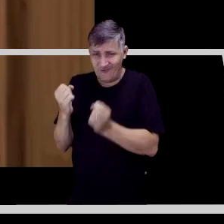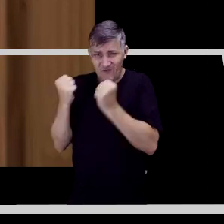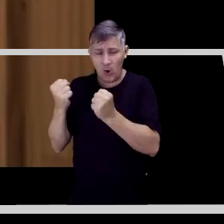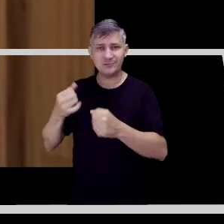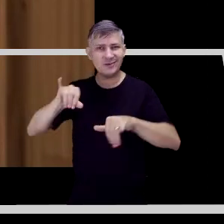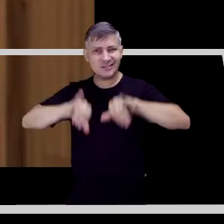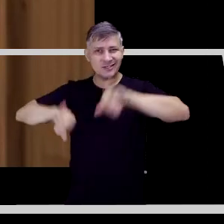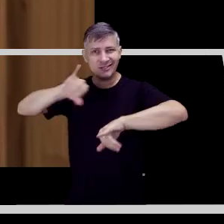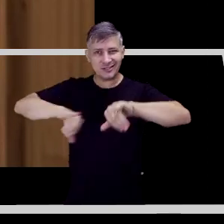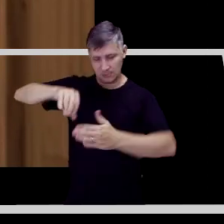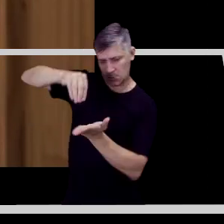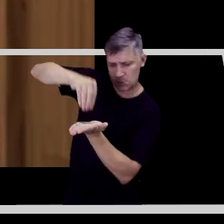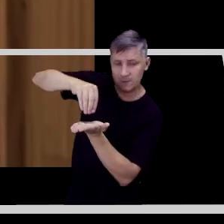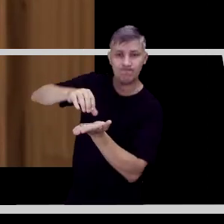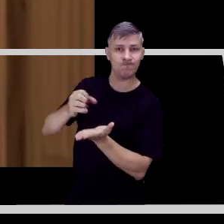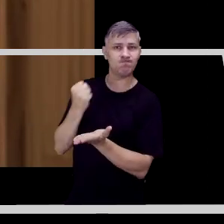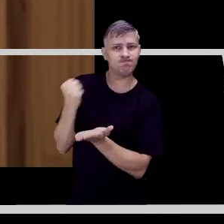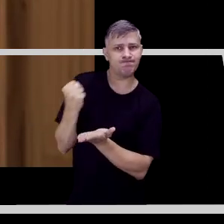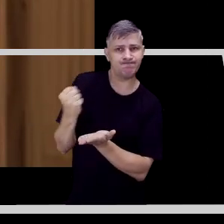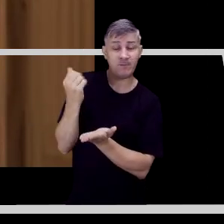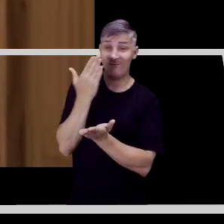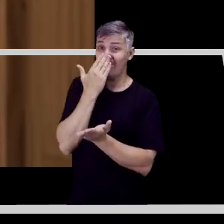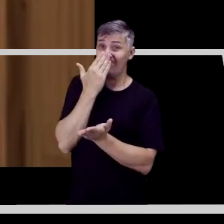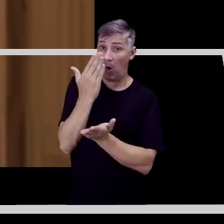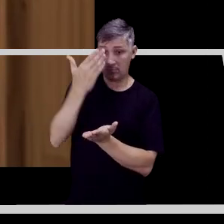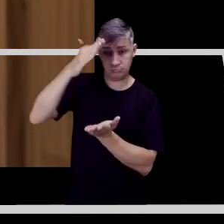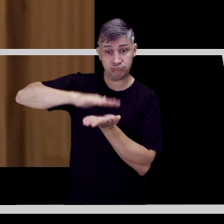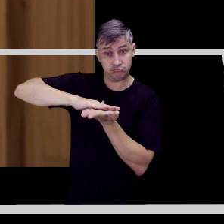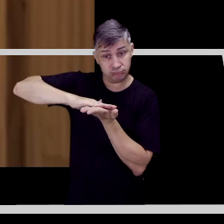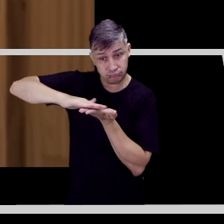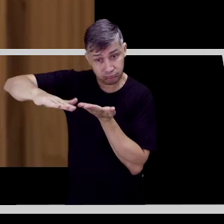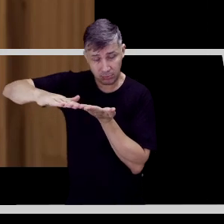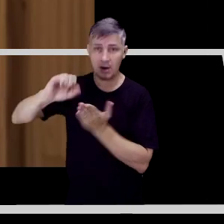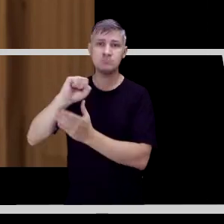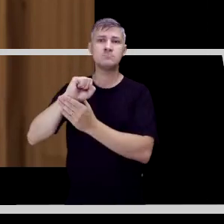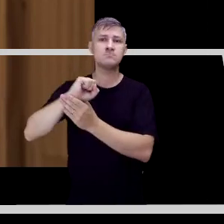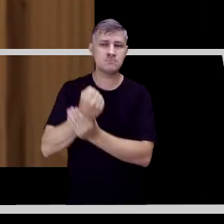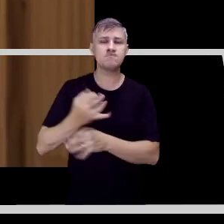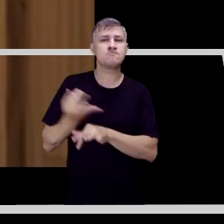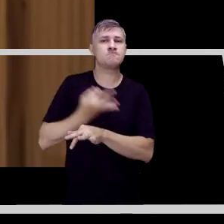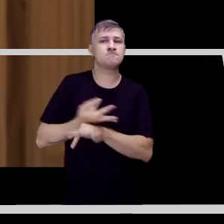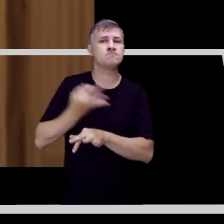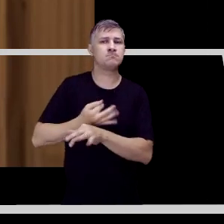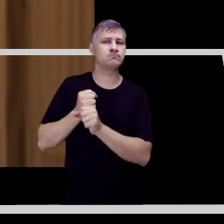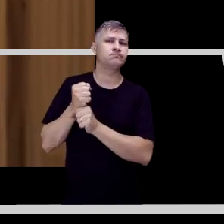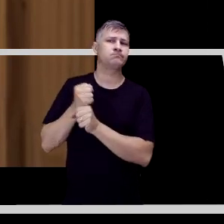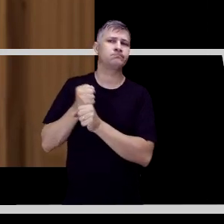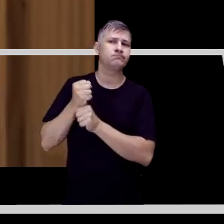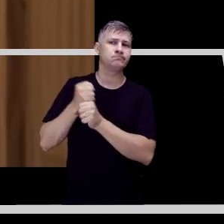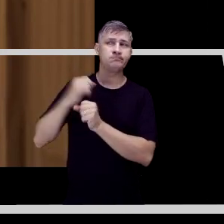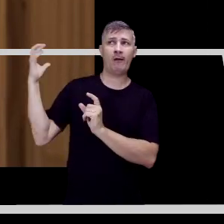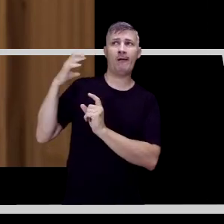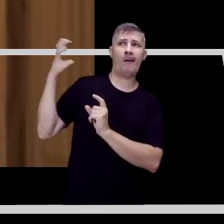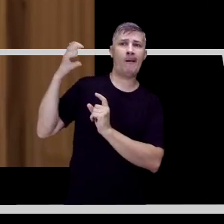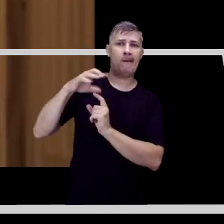mais intenso, químico, para a superfície externa, né, que garante que ele resista